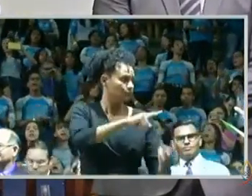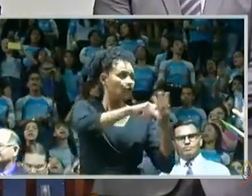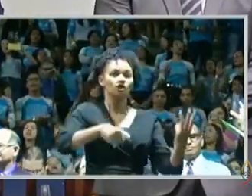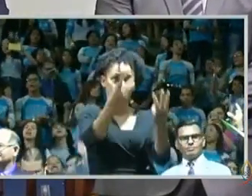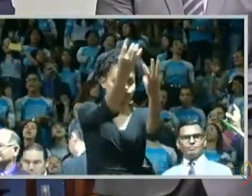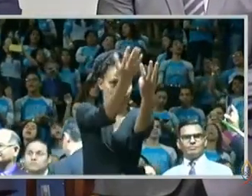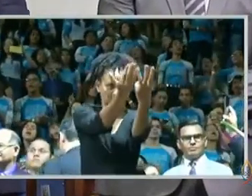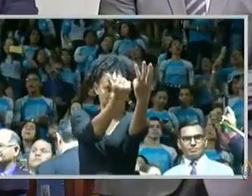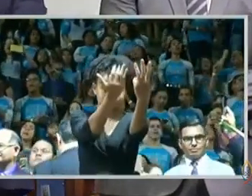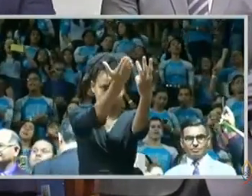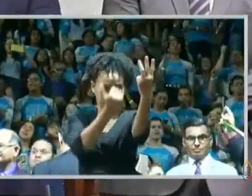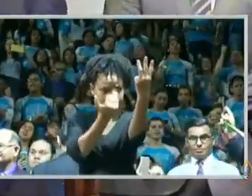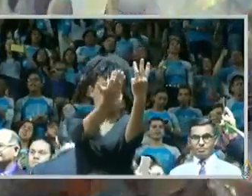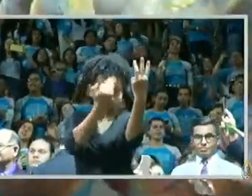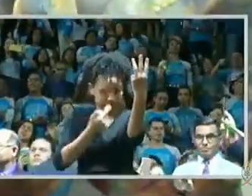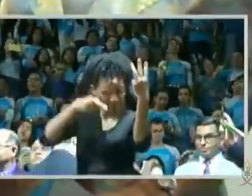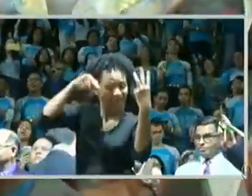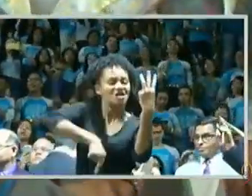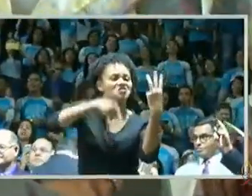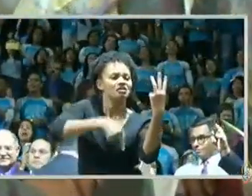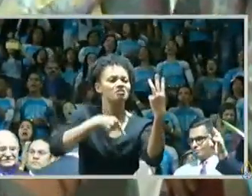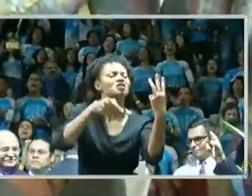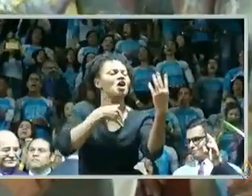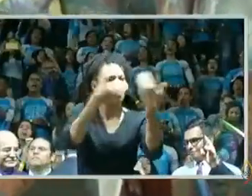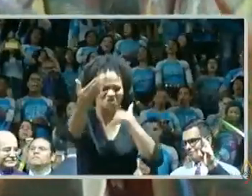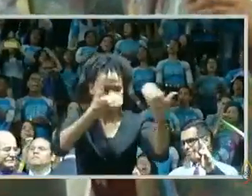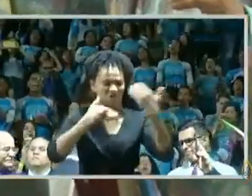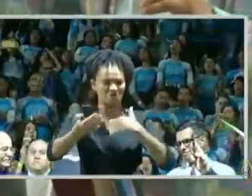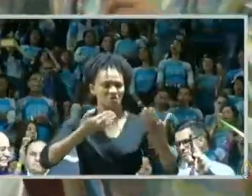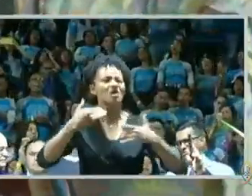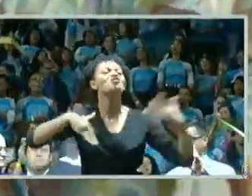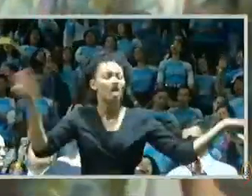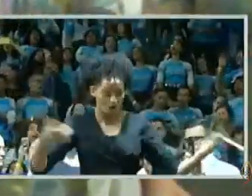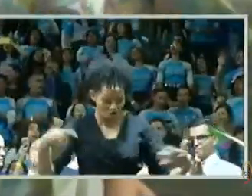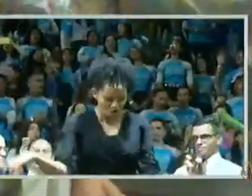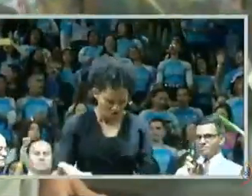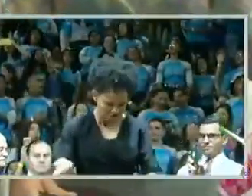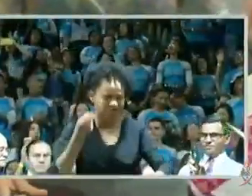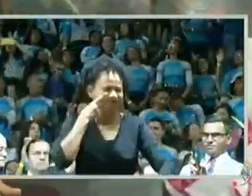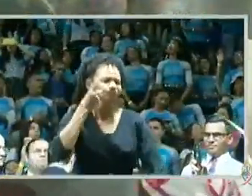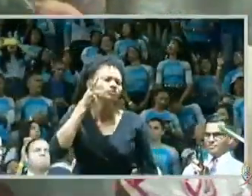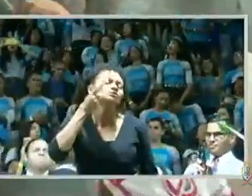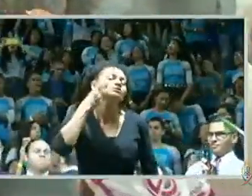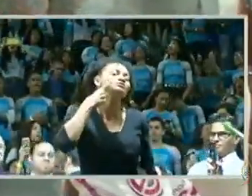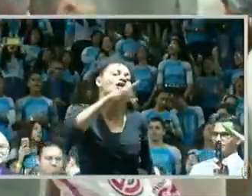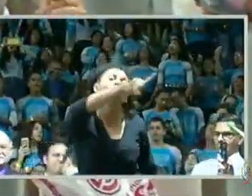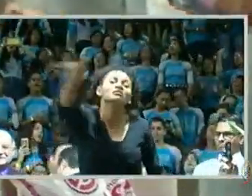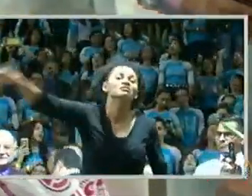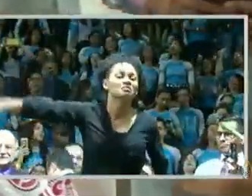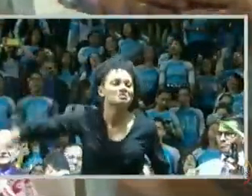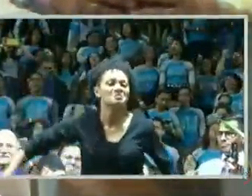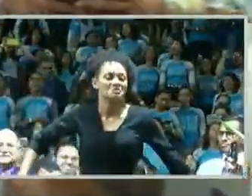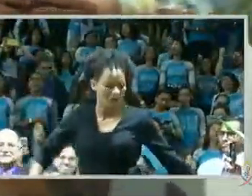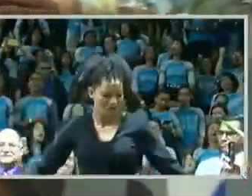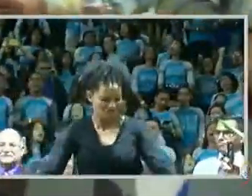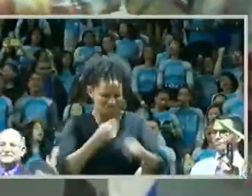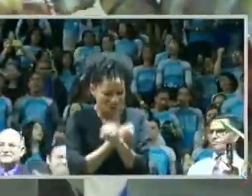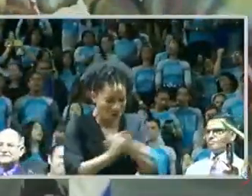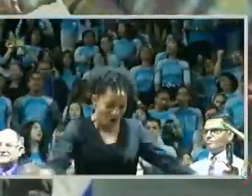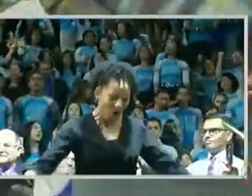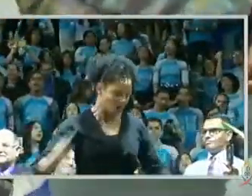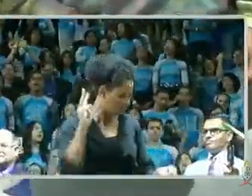Chama-os aqui pra gente começar, pois eu quero ver quem vai os